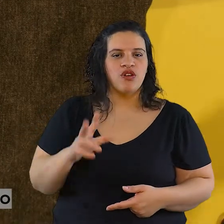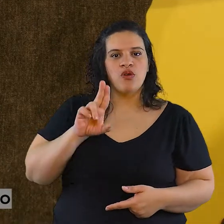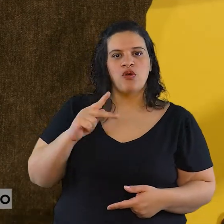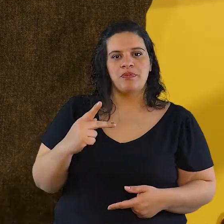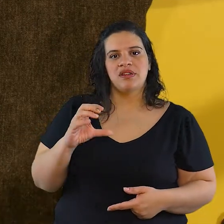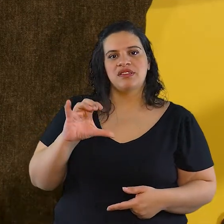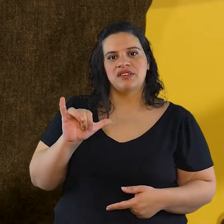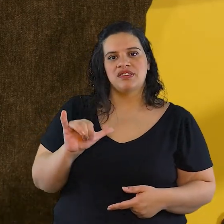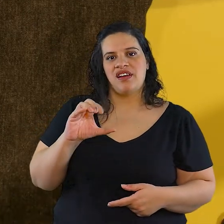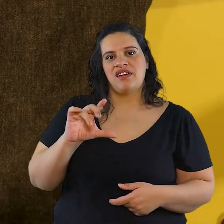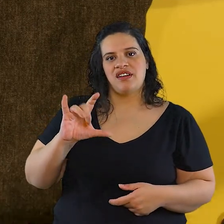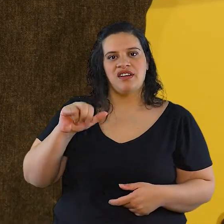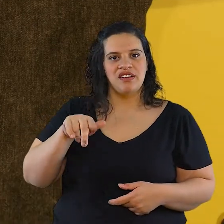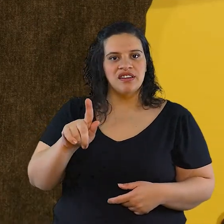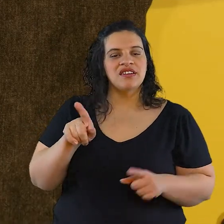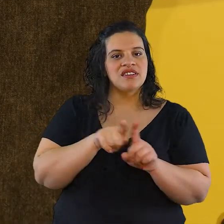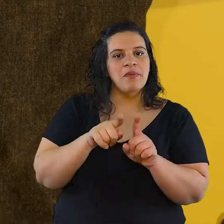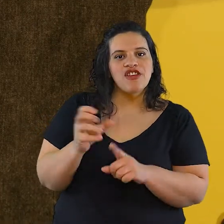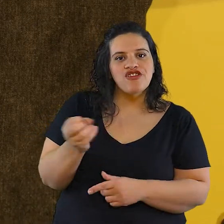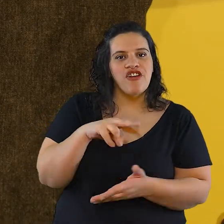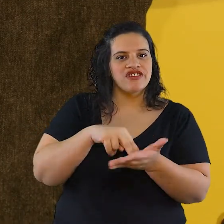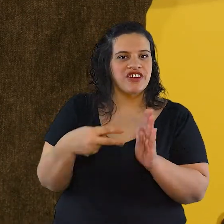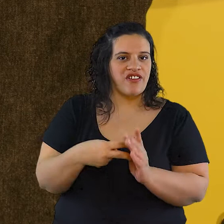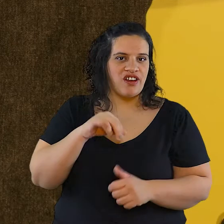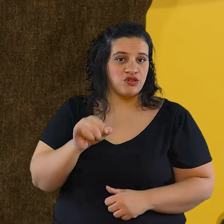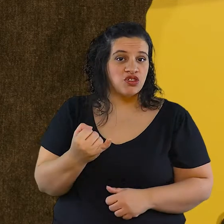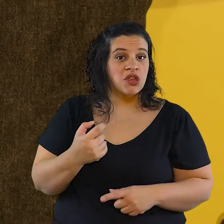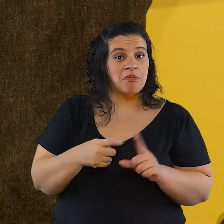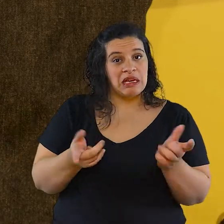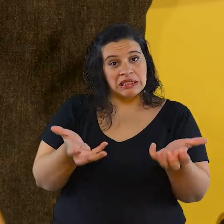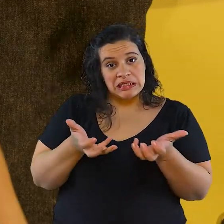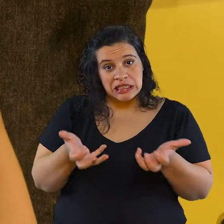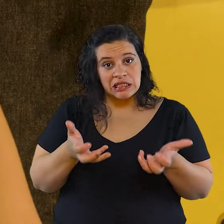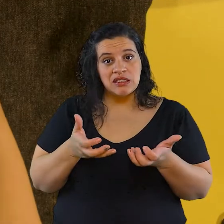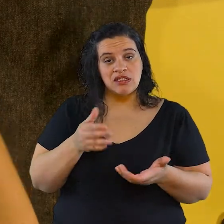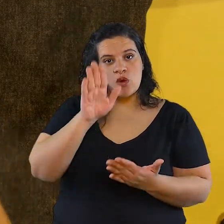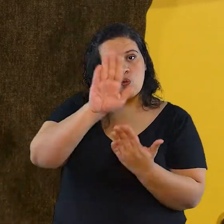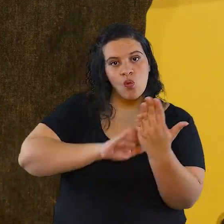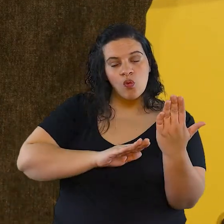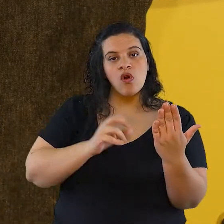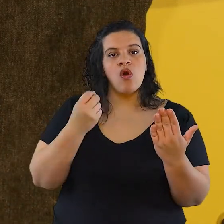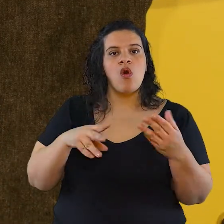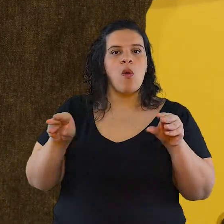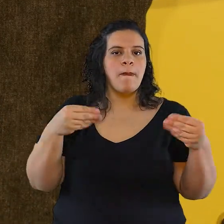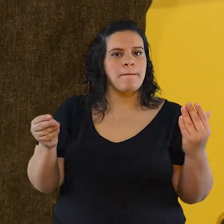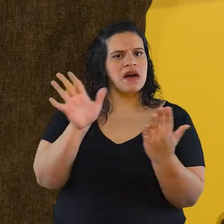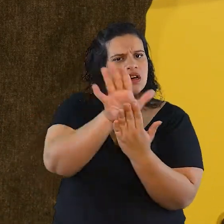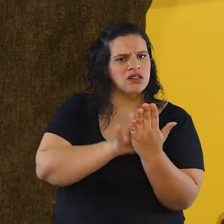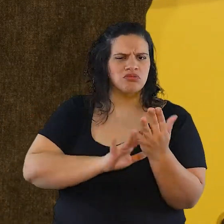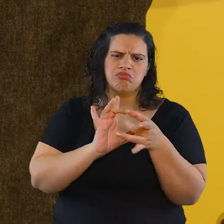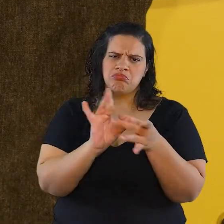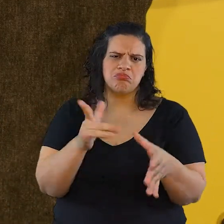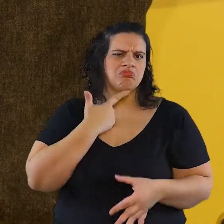está fazendo, do upcycling, da ressignificação do jeans, mas quem quiser colocar um viés ou